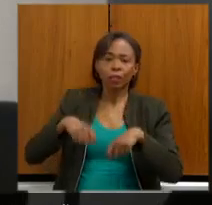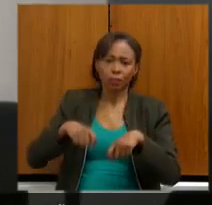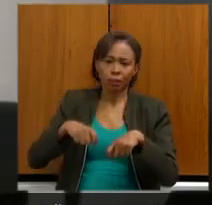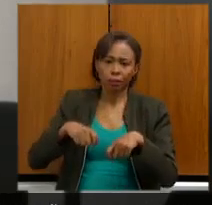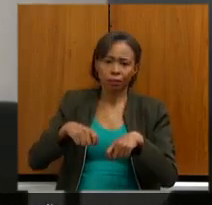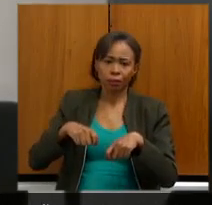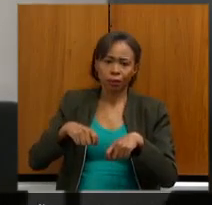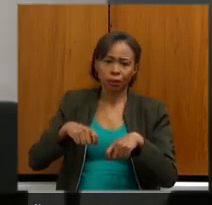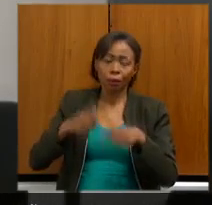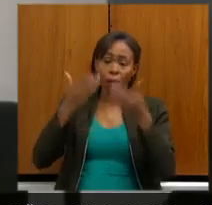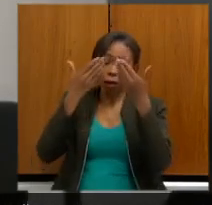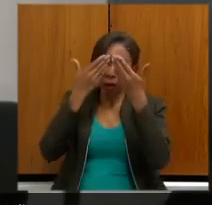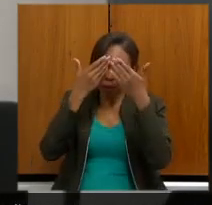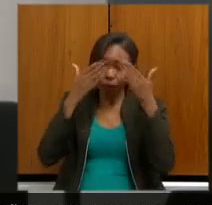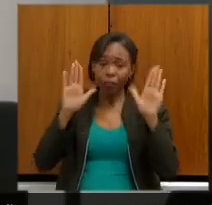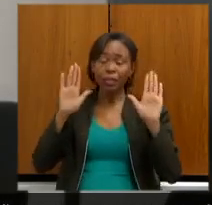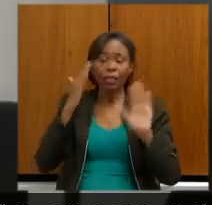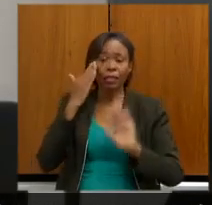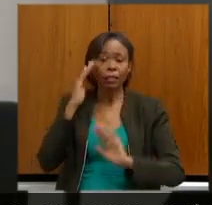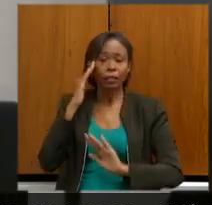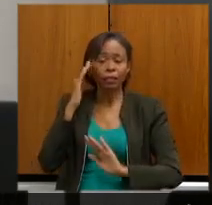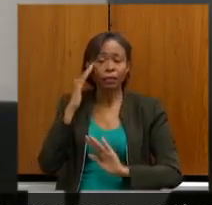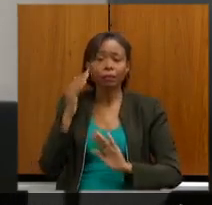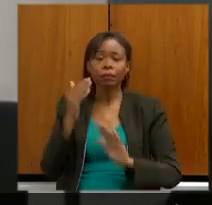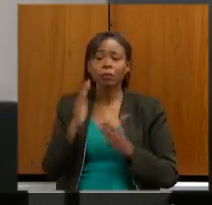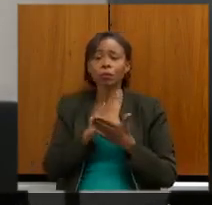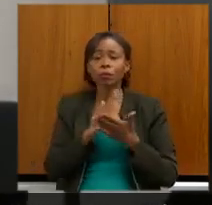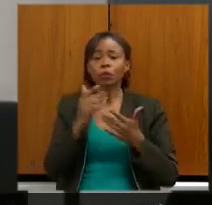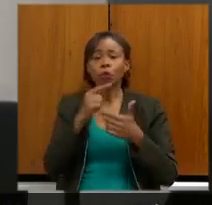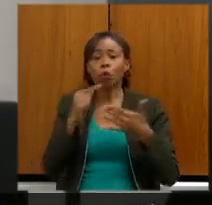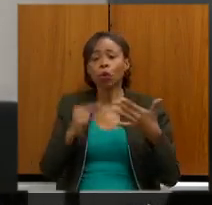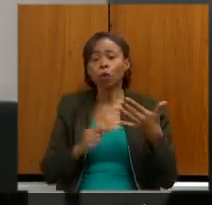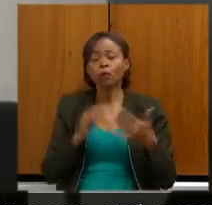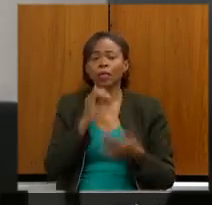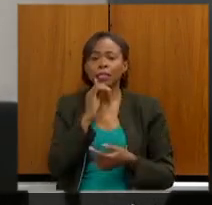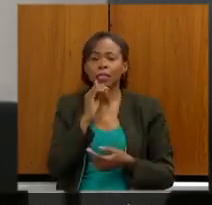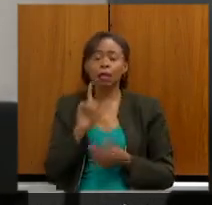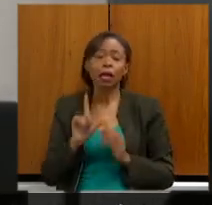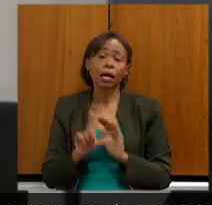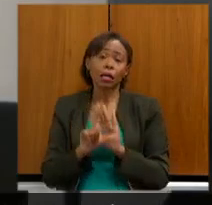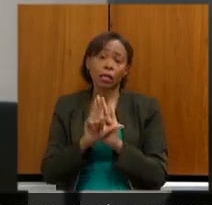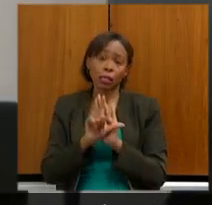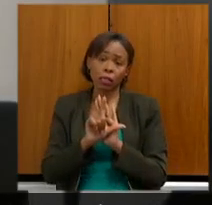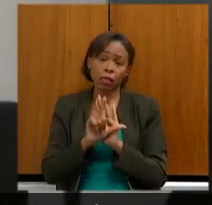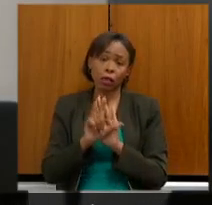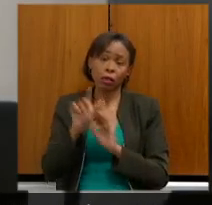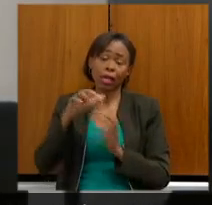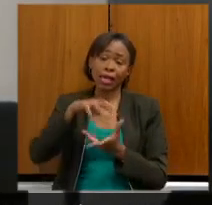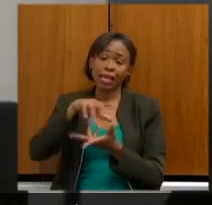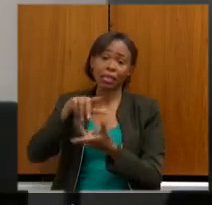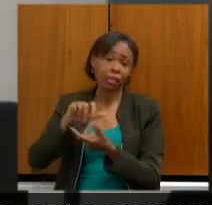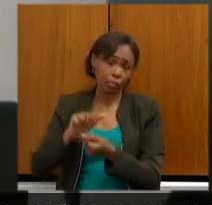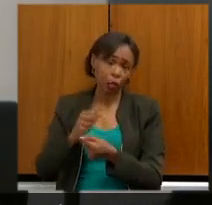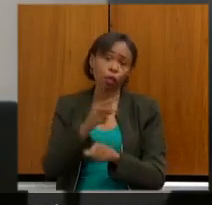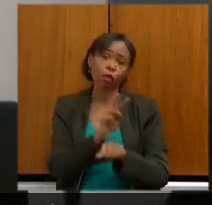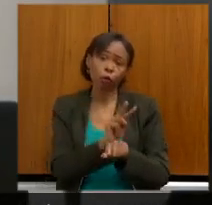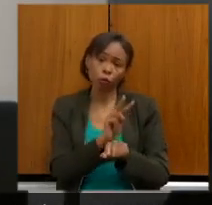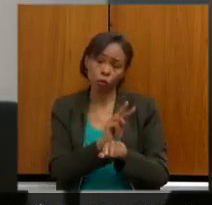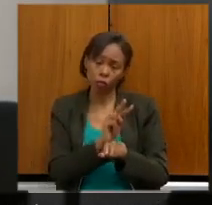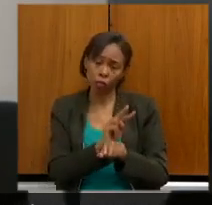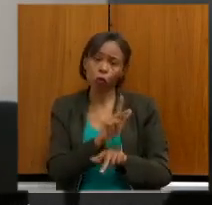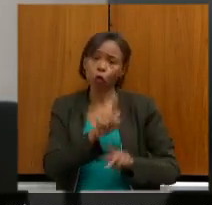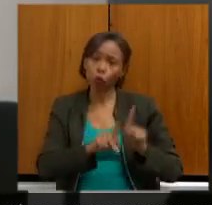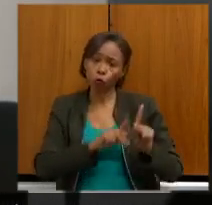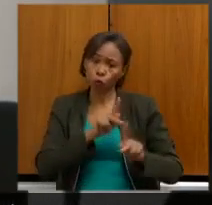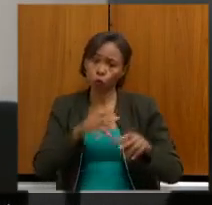elementos a legislação internacional que protege os povos e comunidades tradicionais